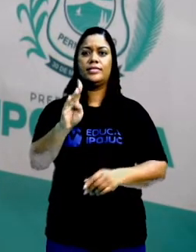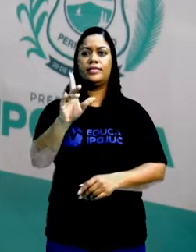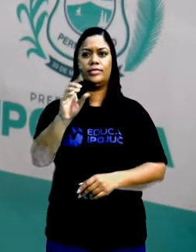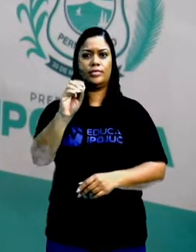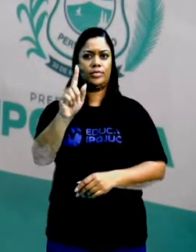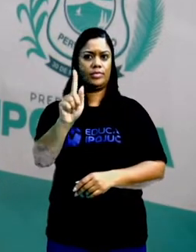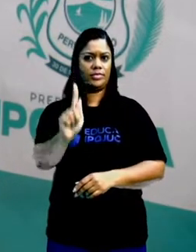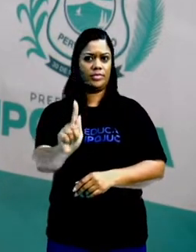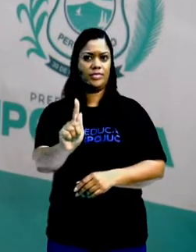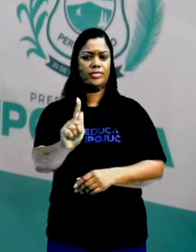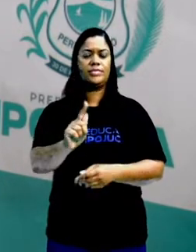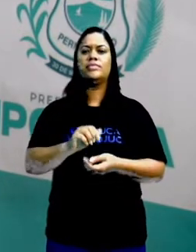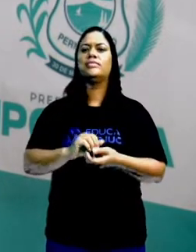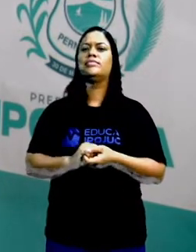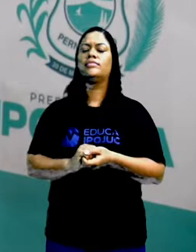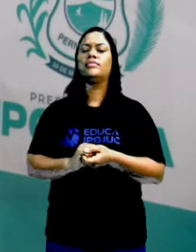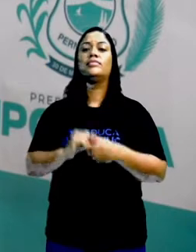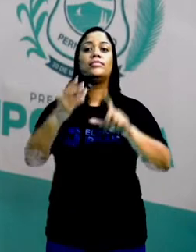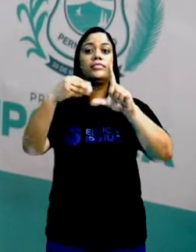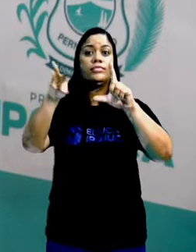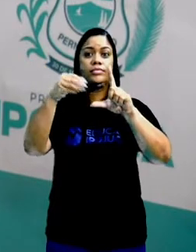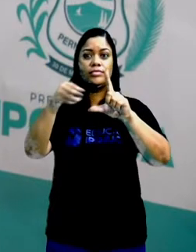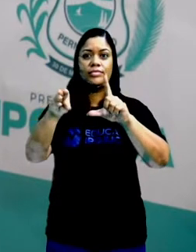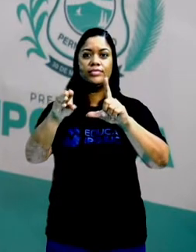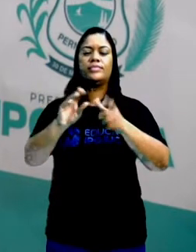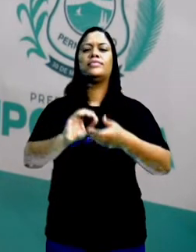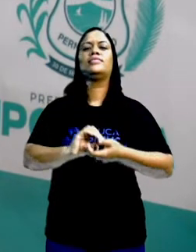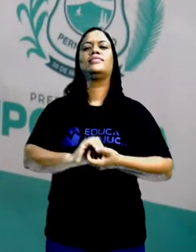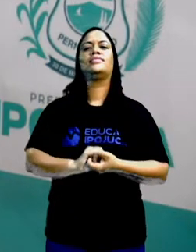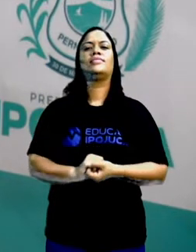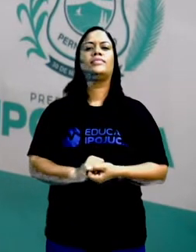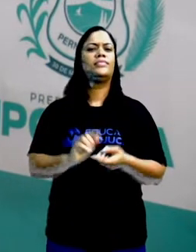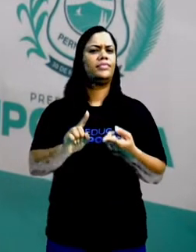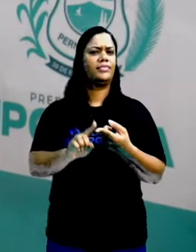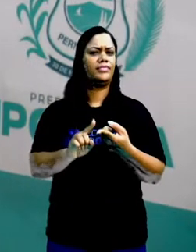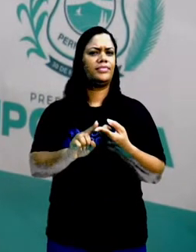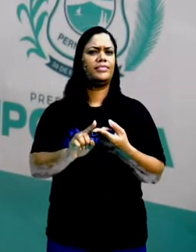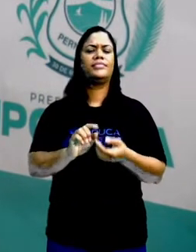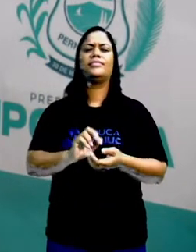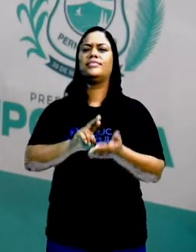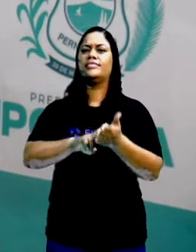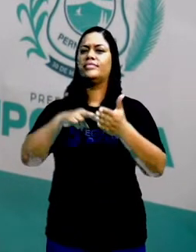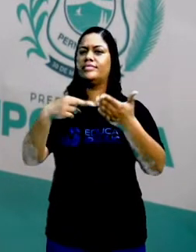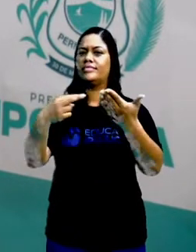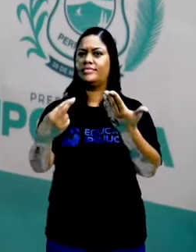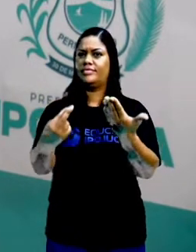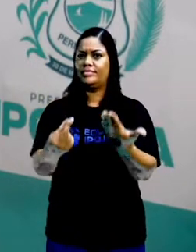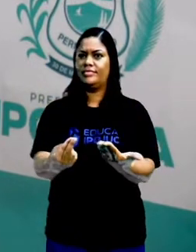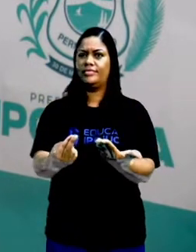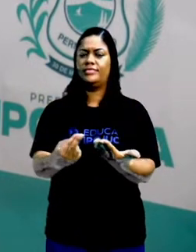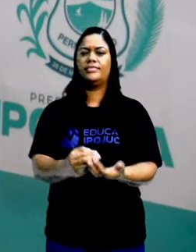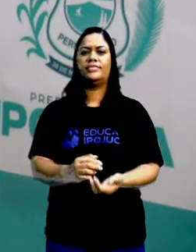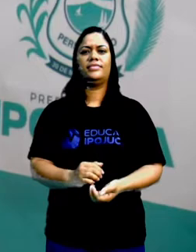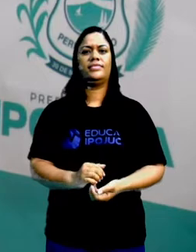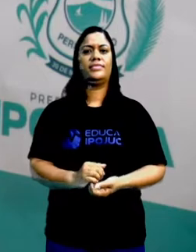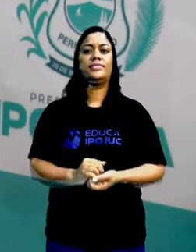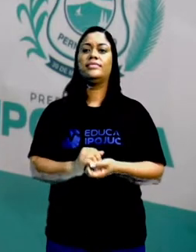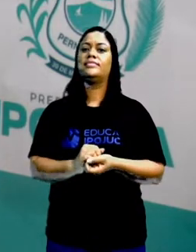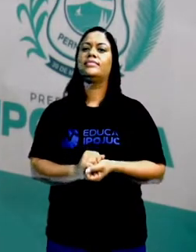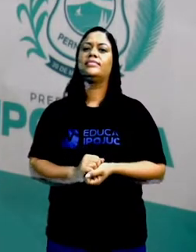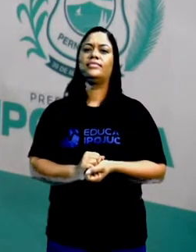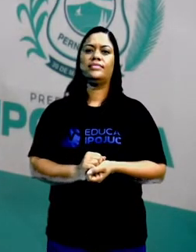publicam artigos né temos também aí artigos que são publicados em O que são